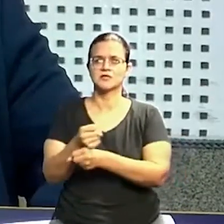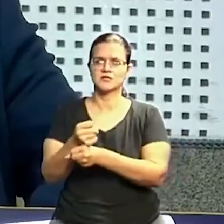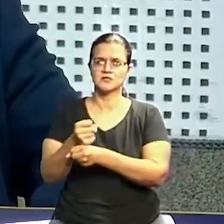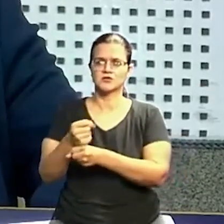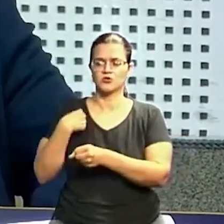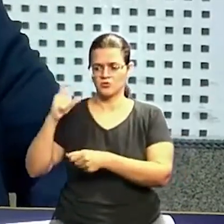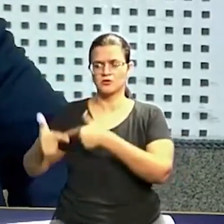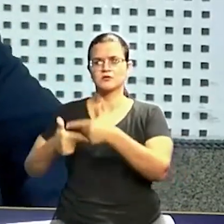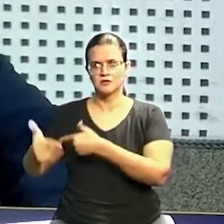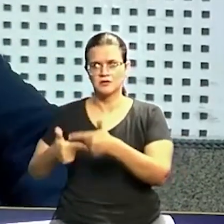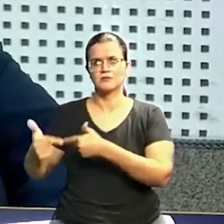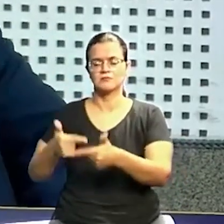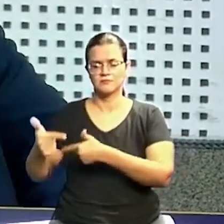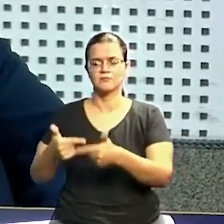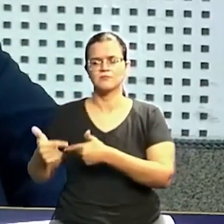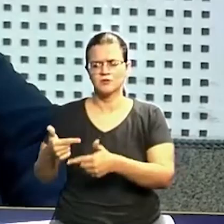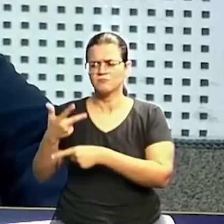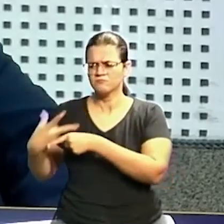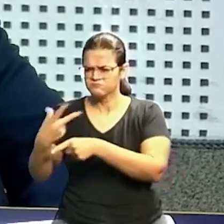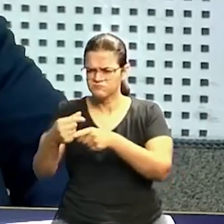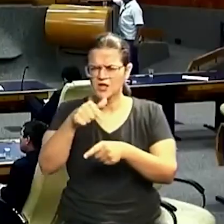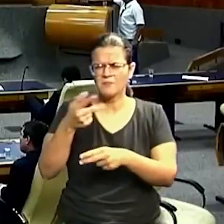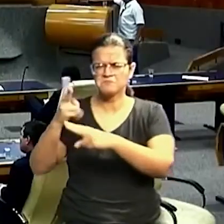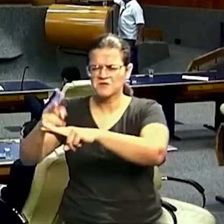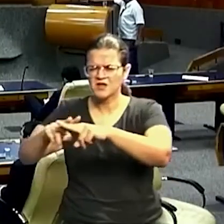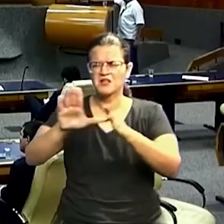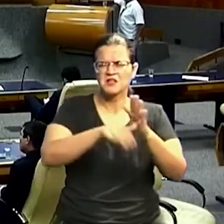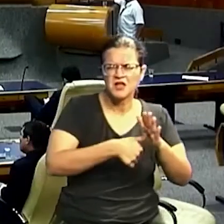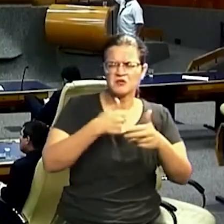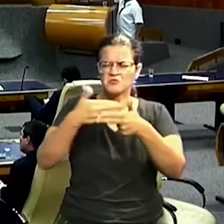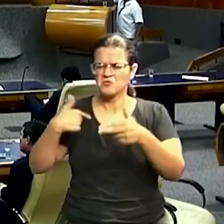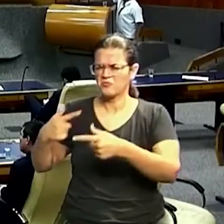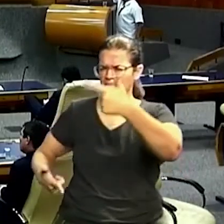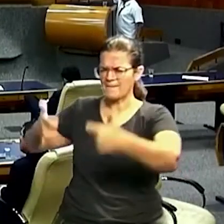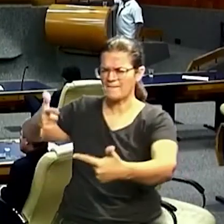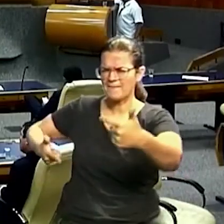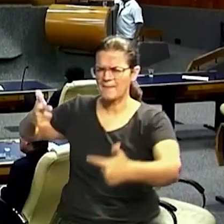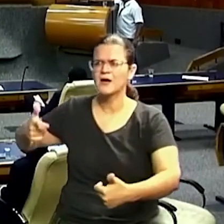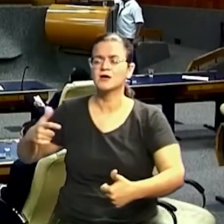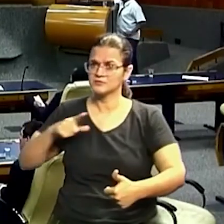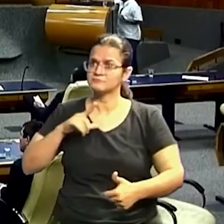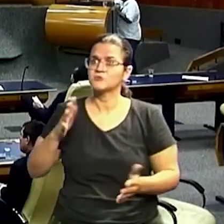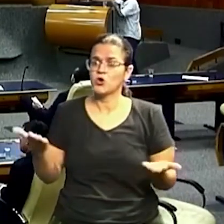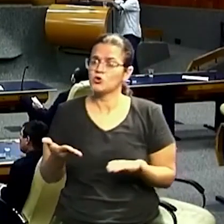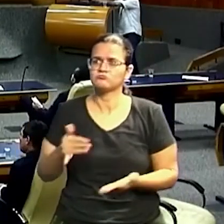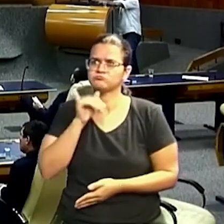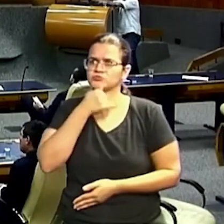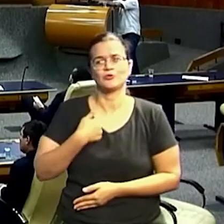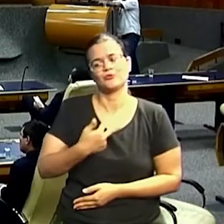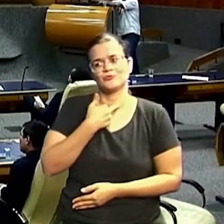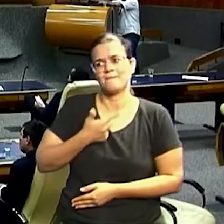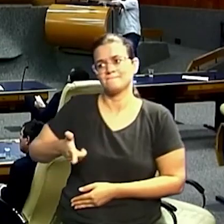que eu trabalhei prendendo ladrão, combatendo o bom combate, trocando tiro com ladrão. E hoje, infelizmente, eu não posso